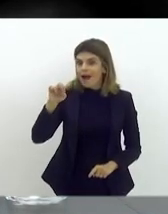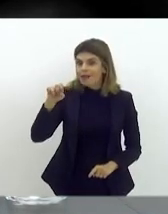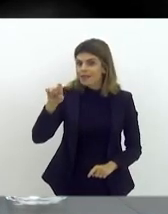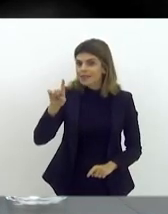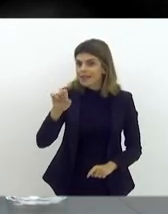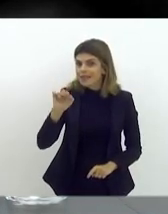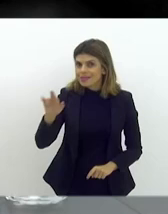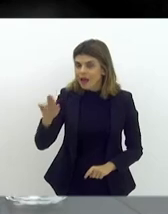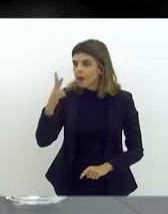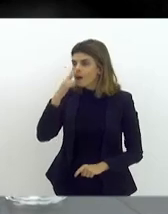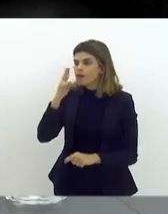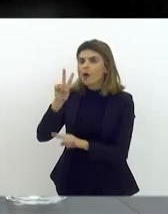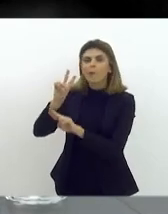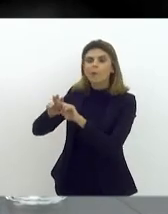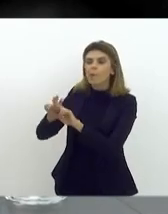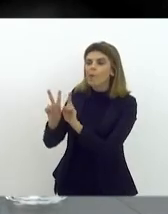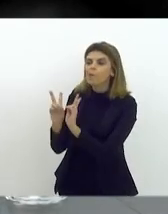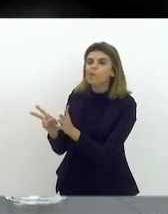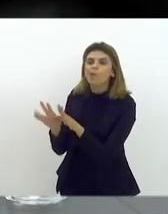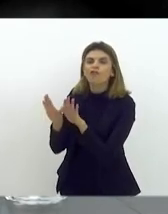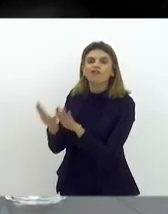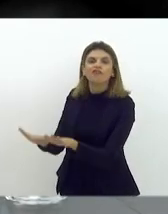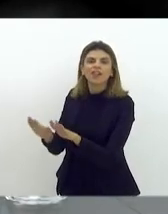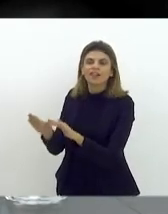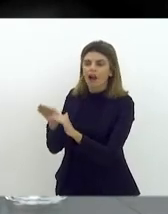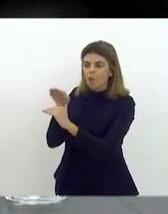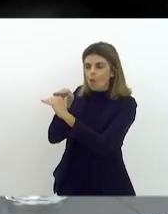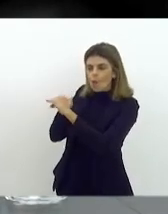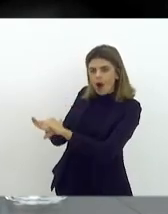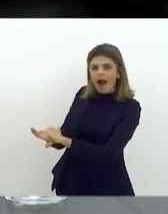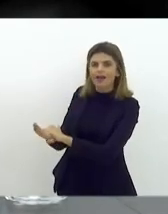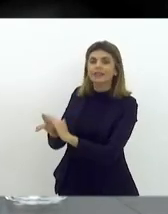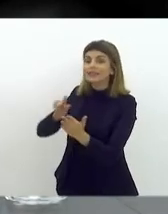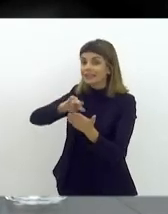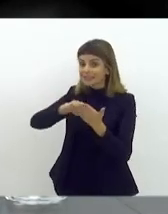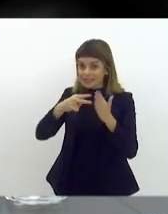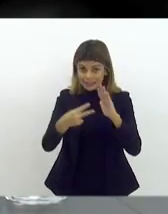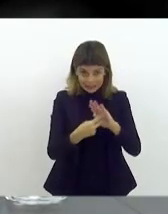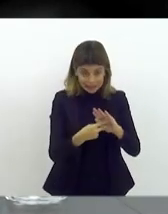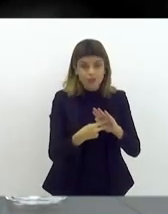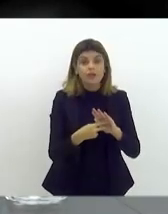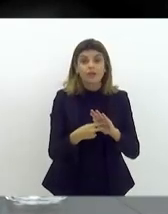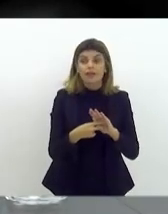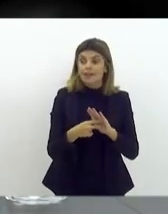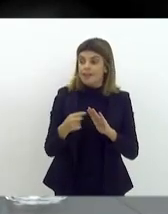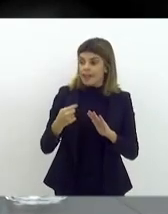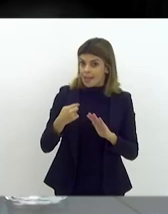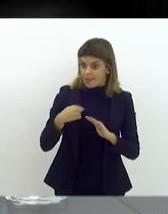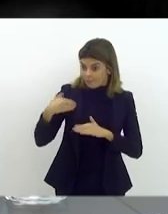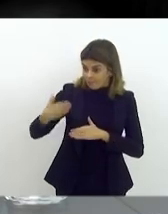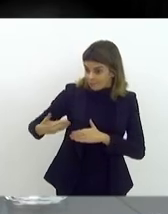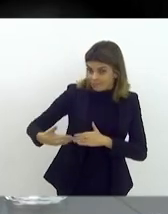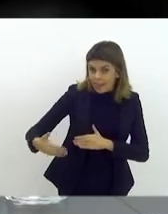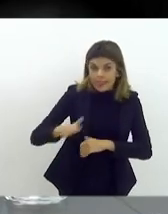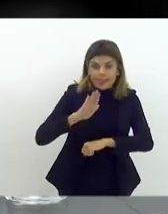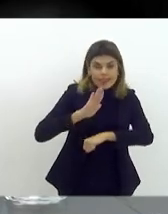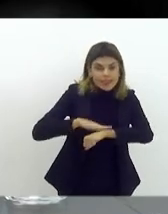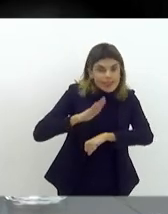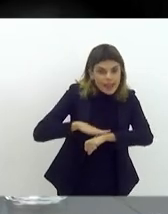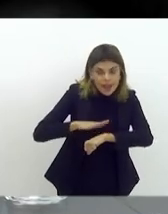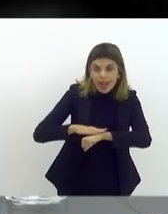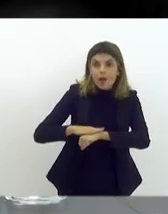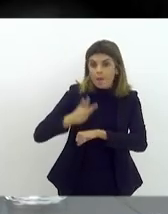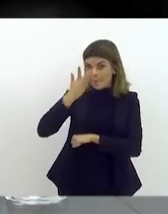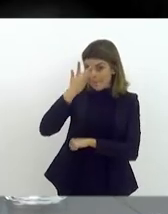uma noção de permanência que que significa isso significa que enquanto aquela conduta se protrair no tempo ou seja